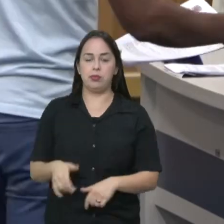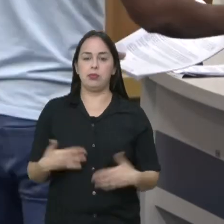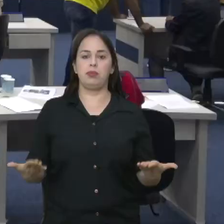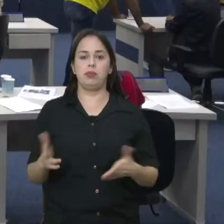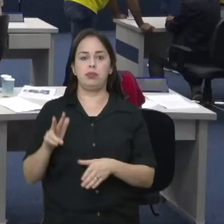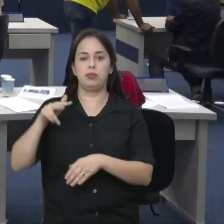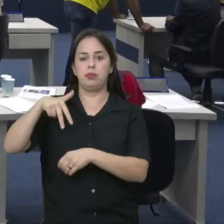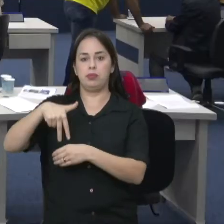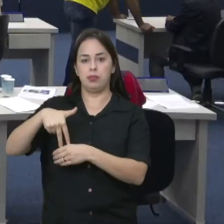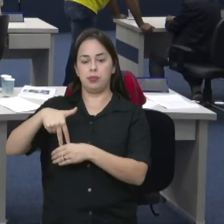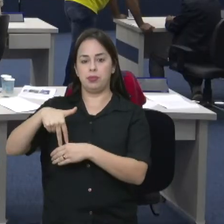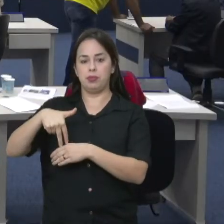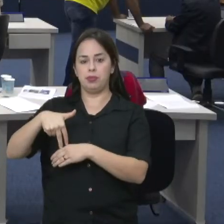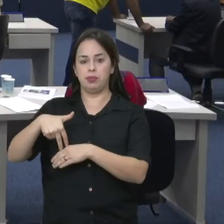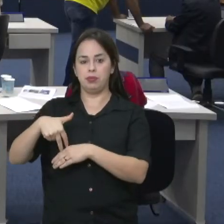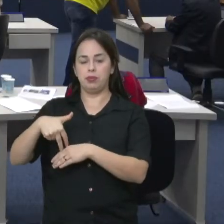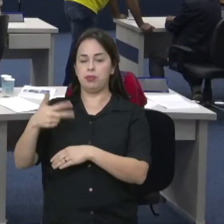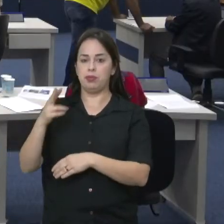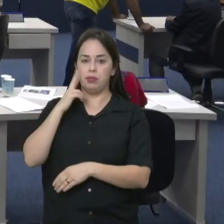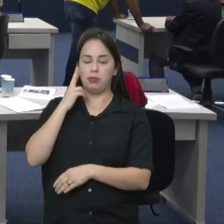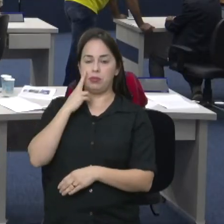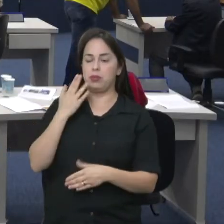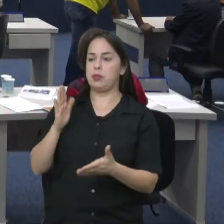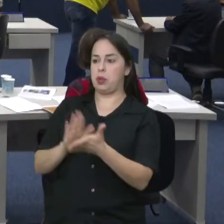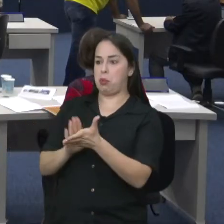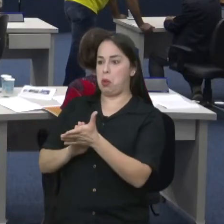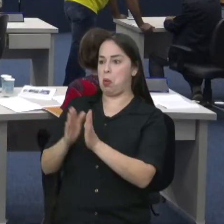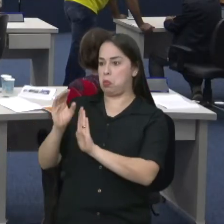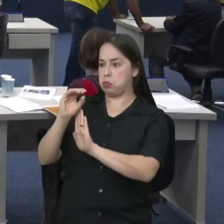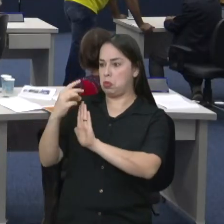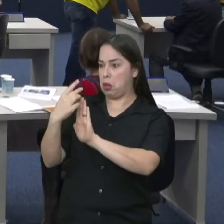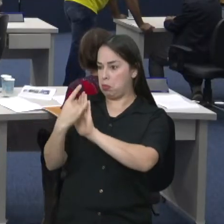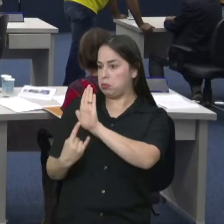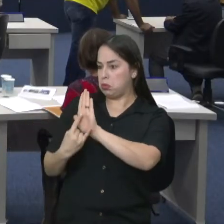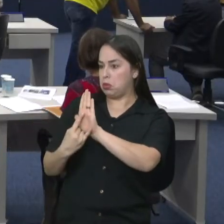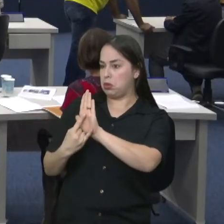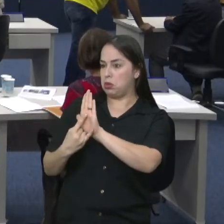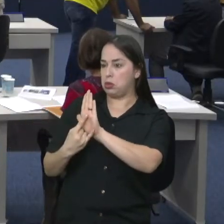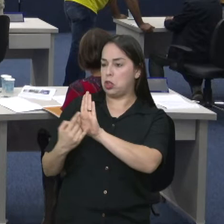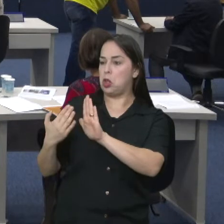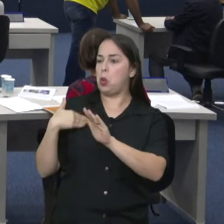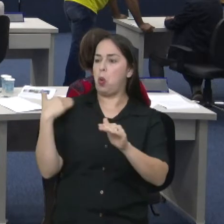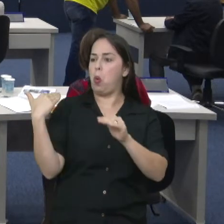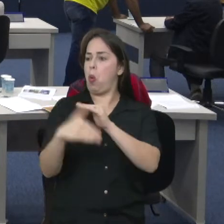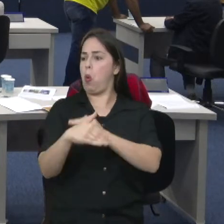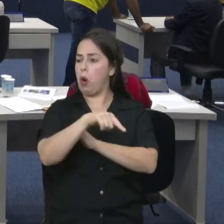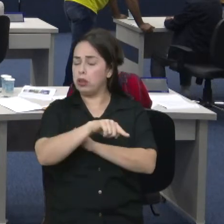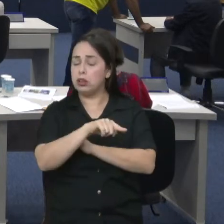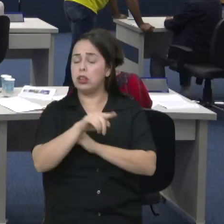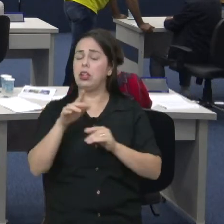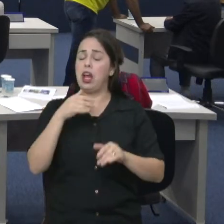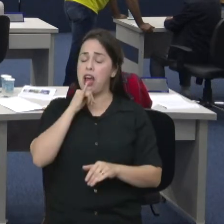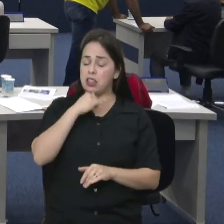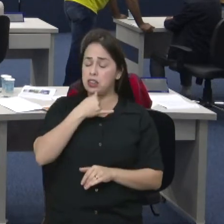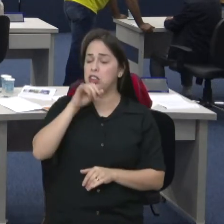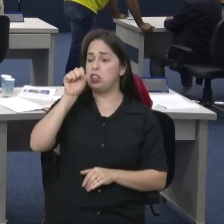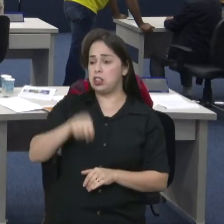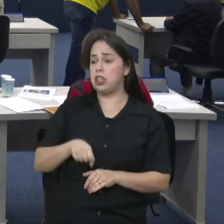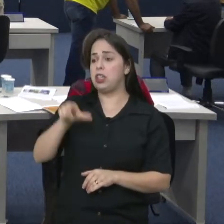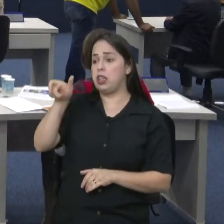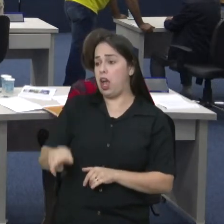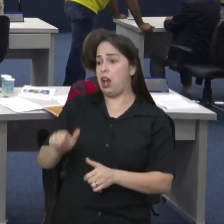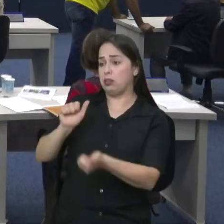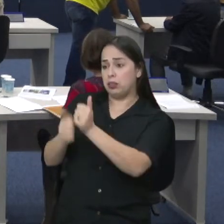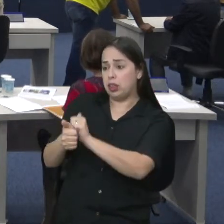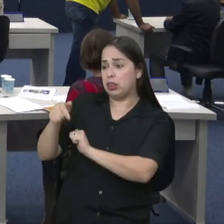Santiago. Fabião, parabéns pela moção de repúdio. É lamentável mesmo o que aconteceu com a